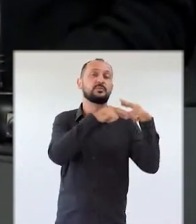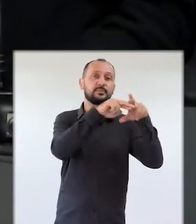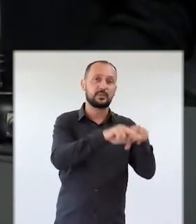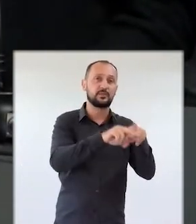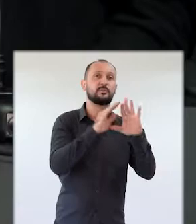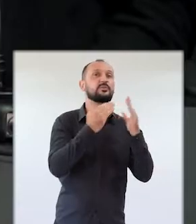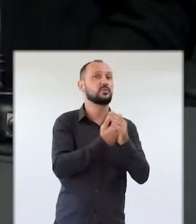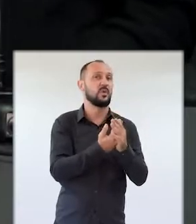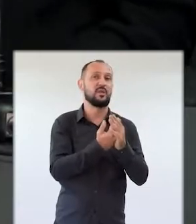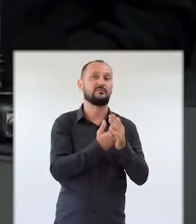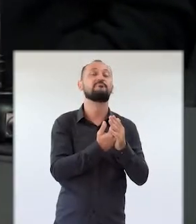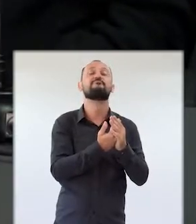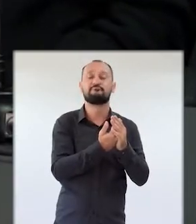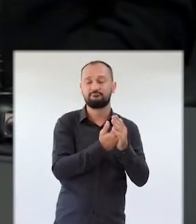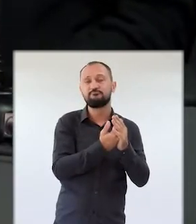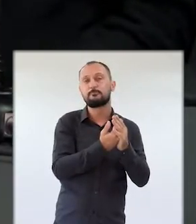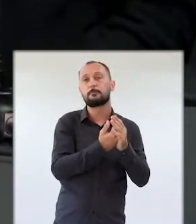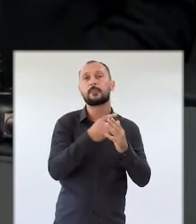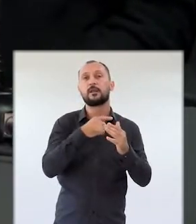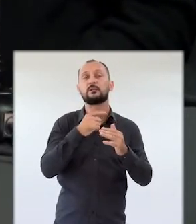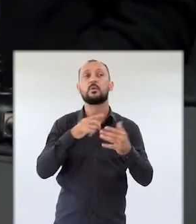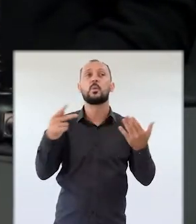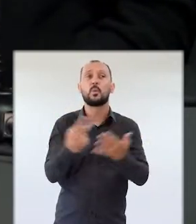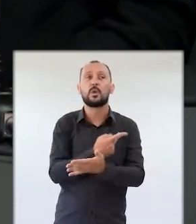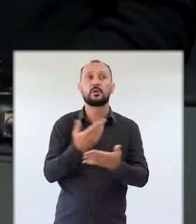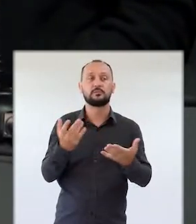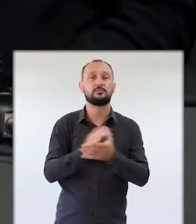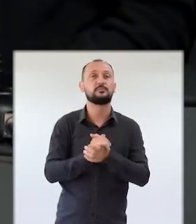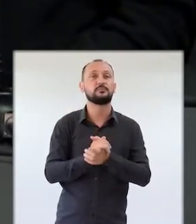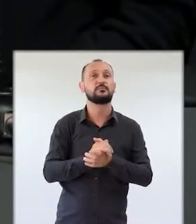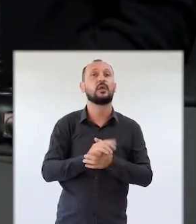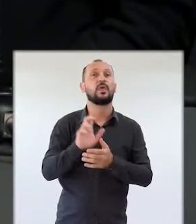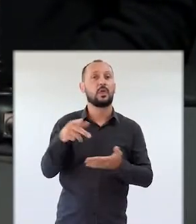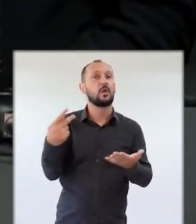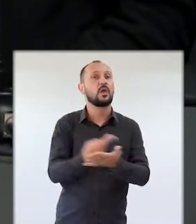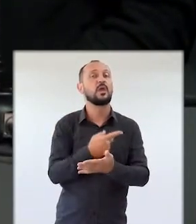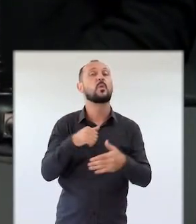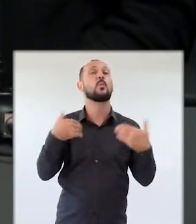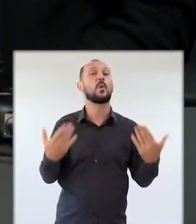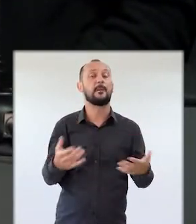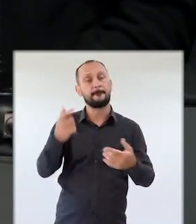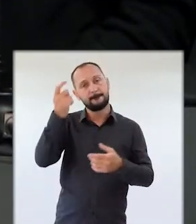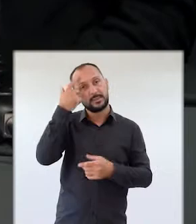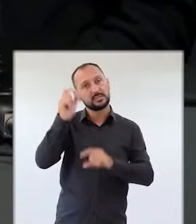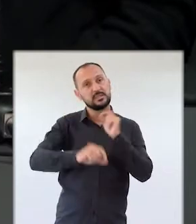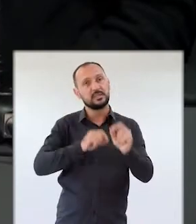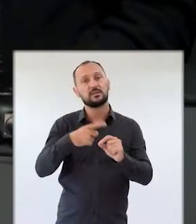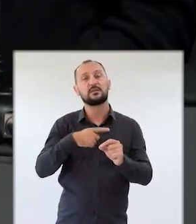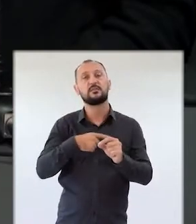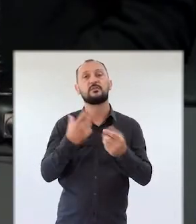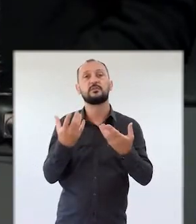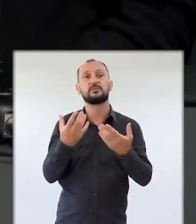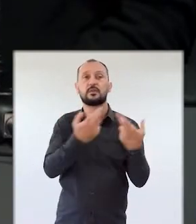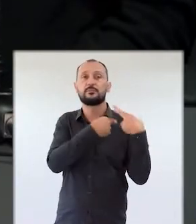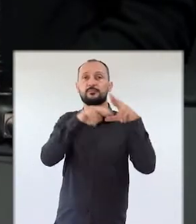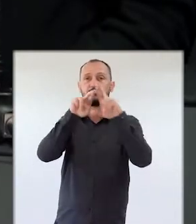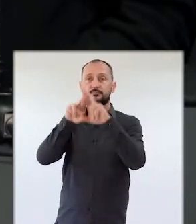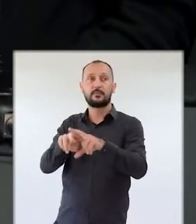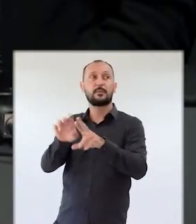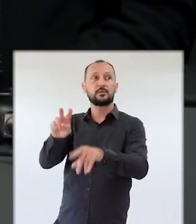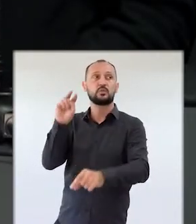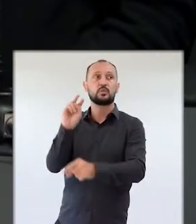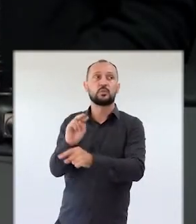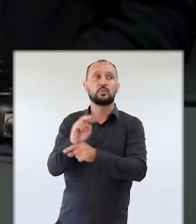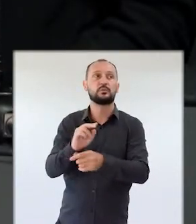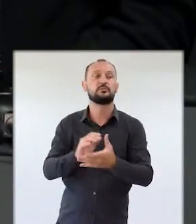questão. O equívoco qual é? Imaginar que você entrega para alguém tomar conta. Assim como tem personal trainer, assim como tem